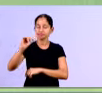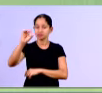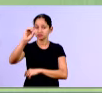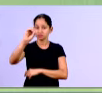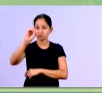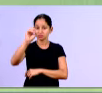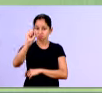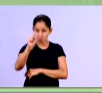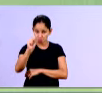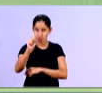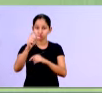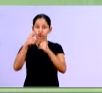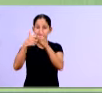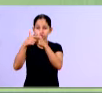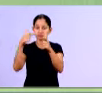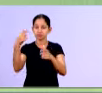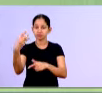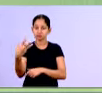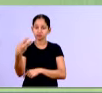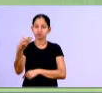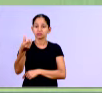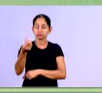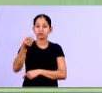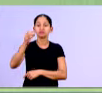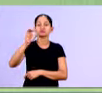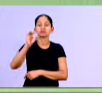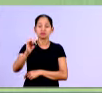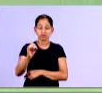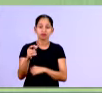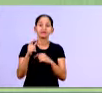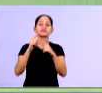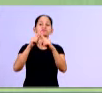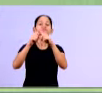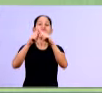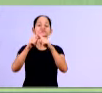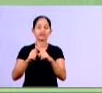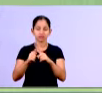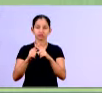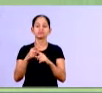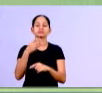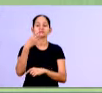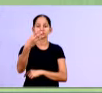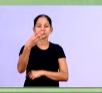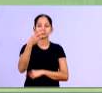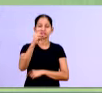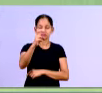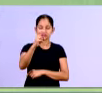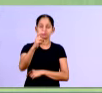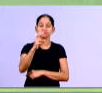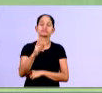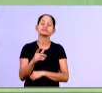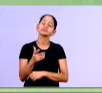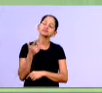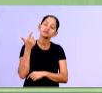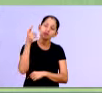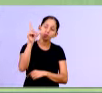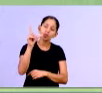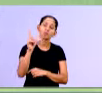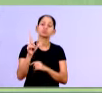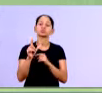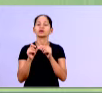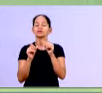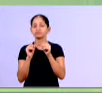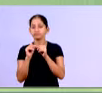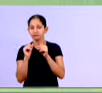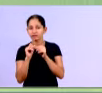por 360. Vai dar 0,2222 vezes 35. Isso vai gerar outros números. 0,77